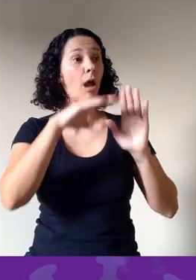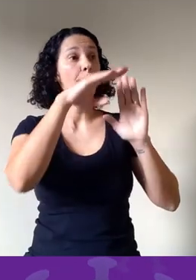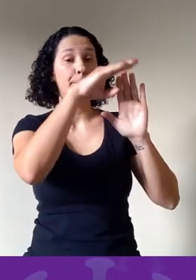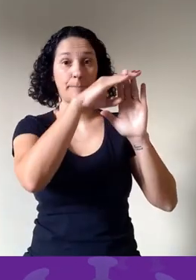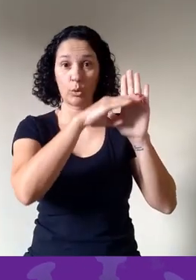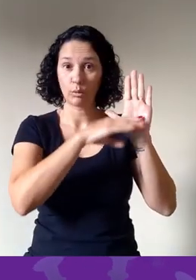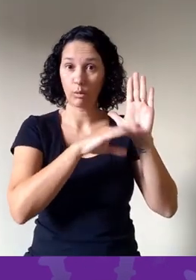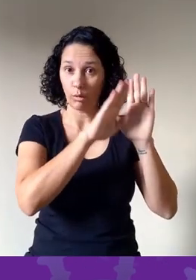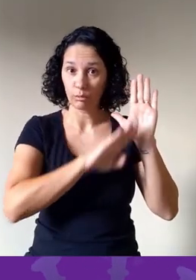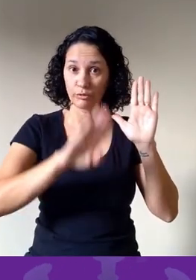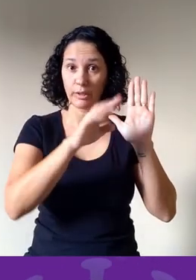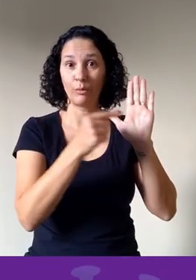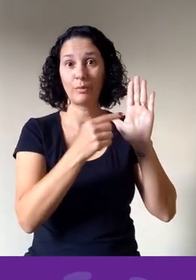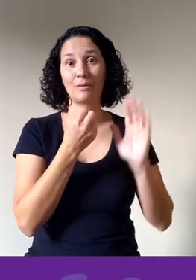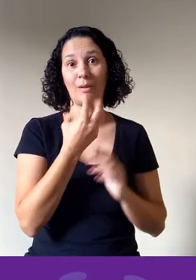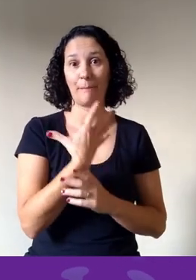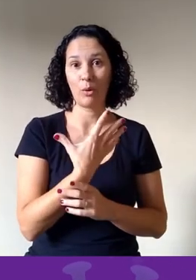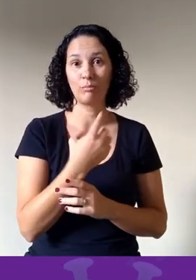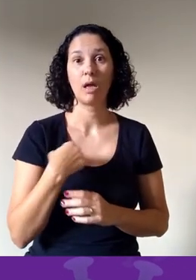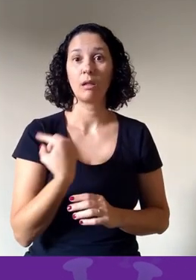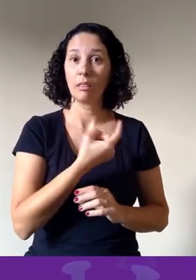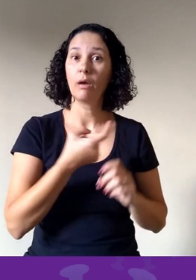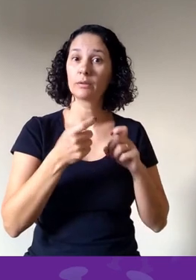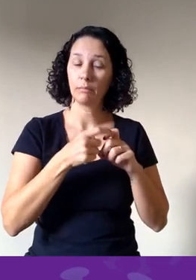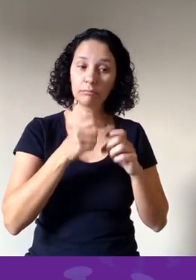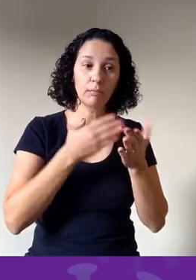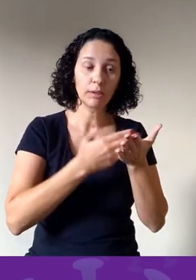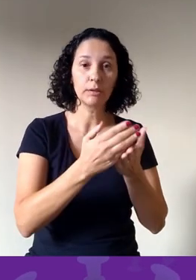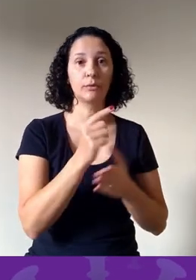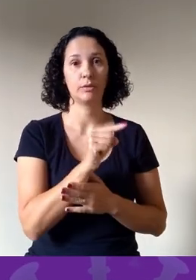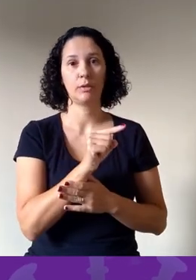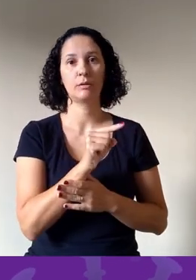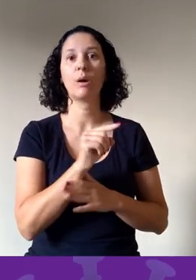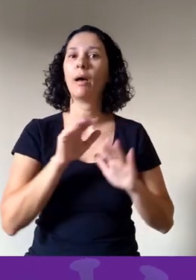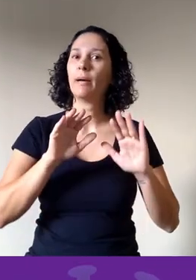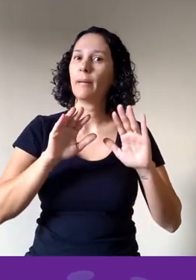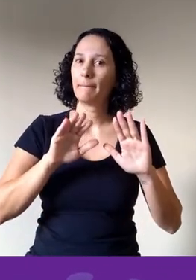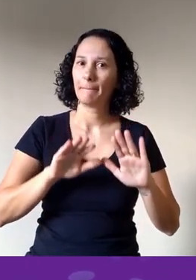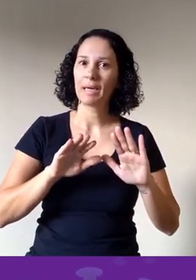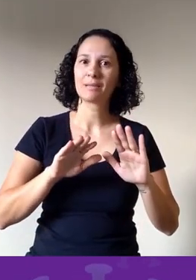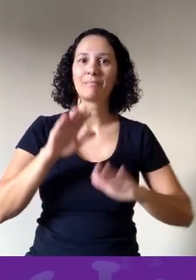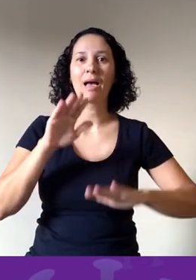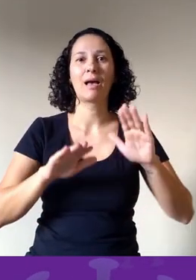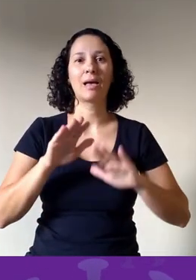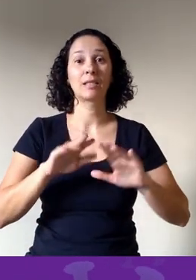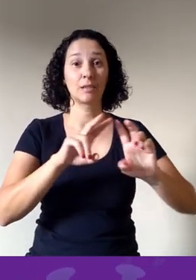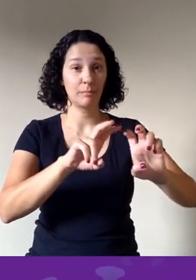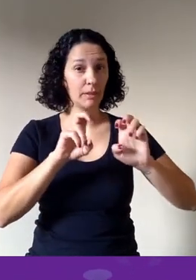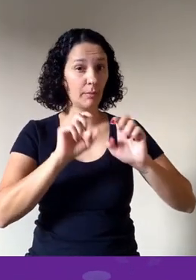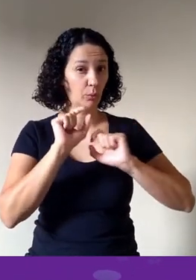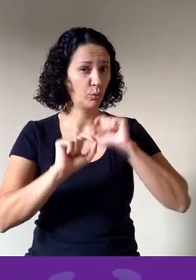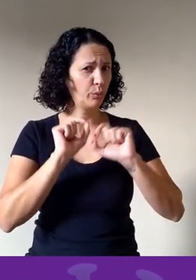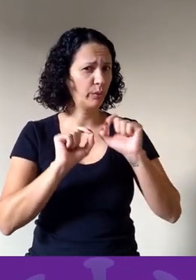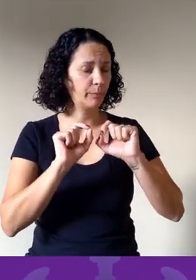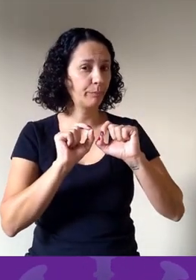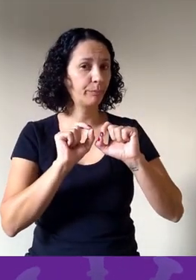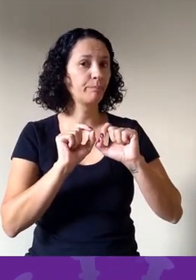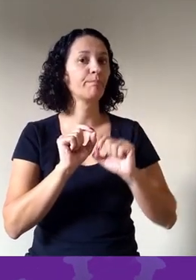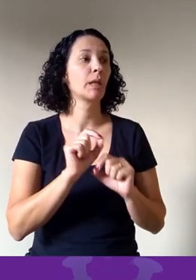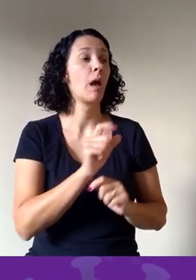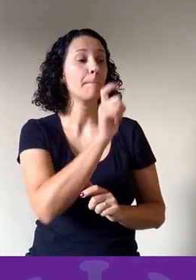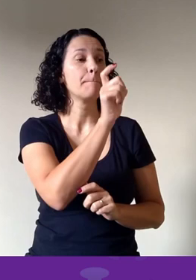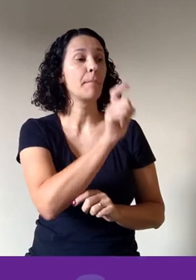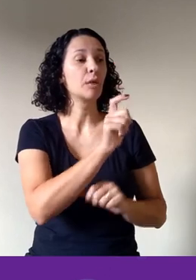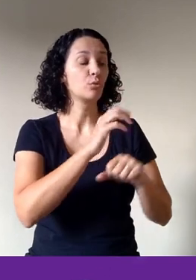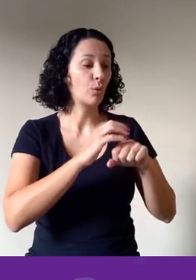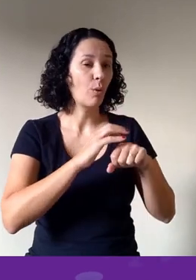determinado medicamento outro esse mesmo medicamento pode até fazer mal outra pessoa se beneficie disso outro